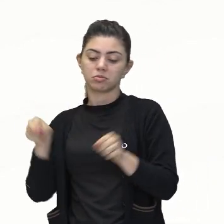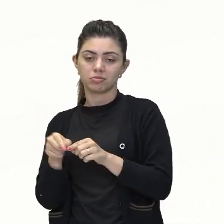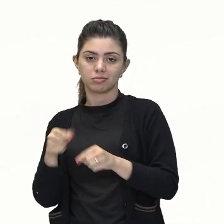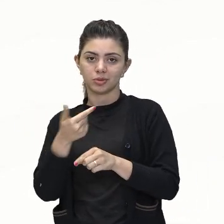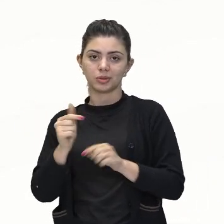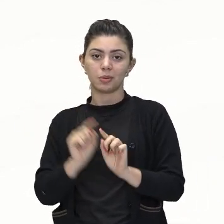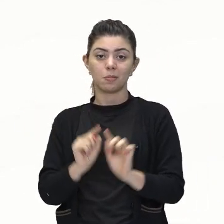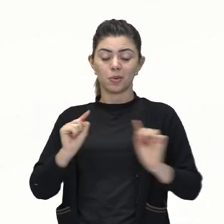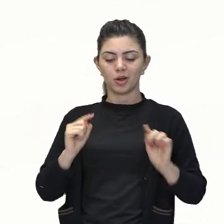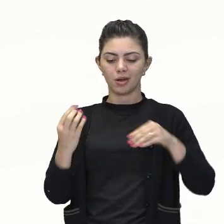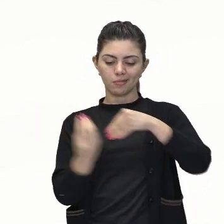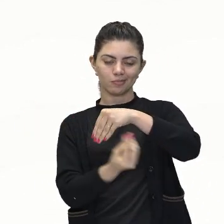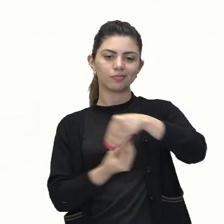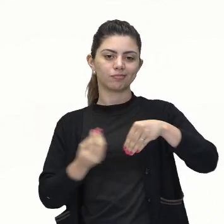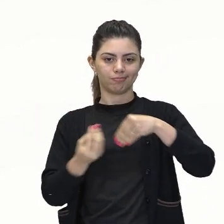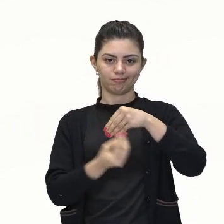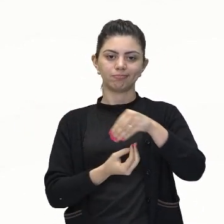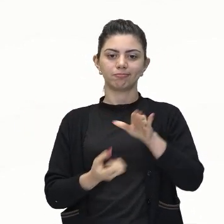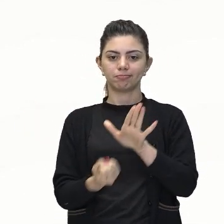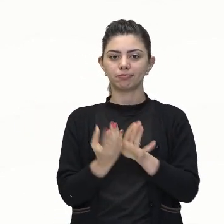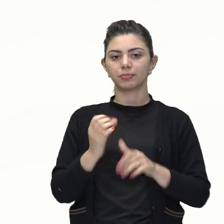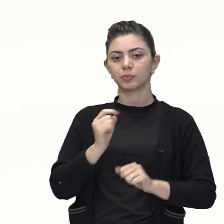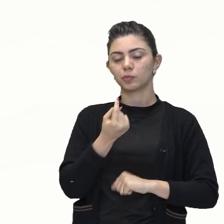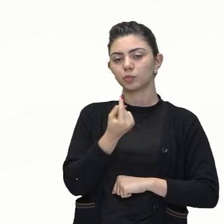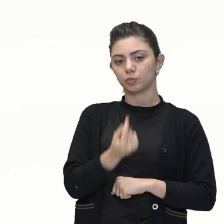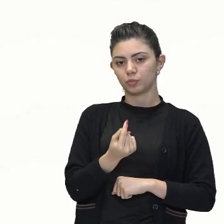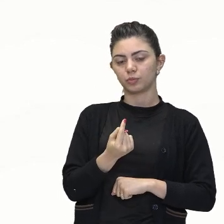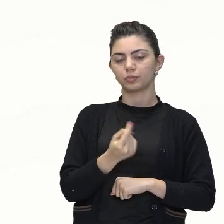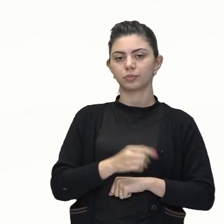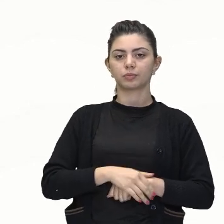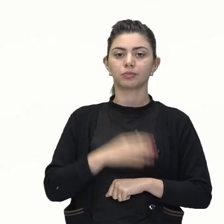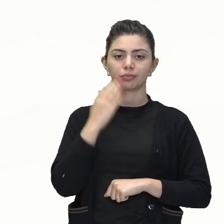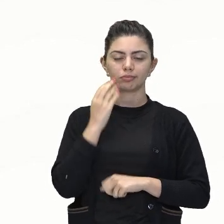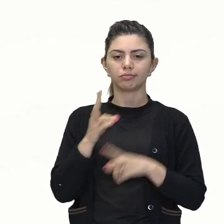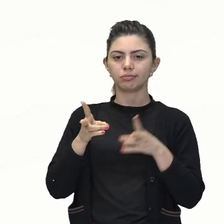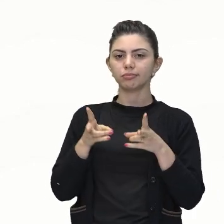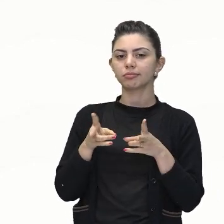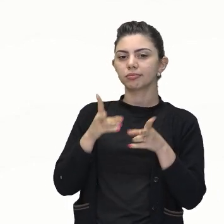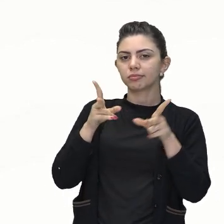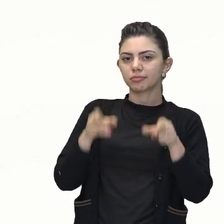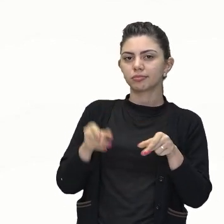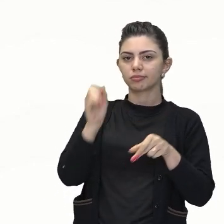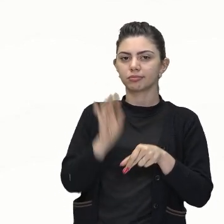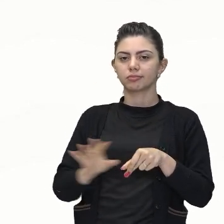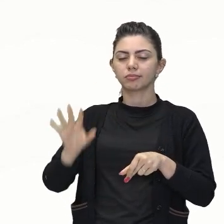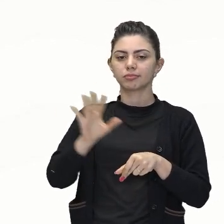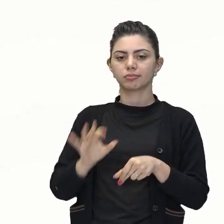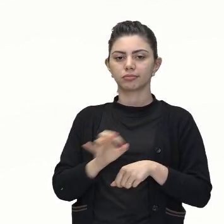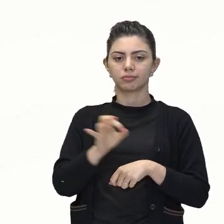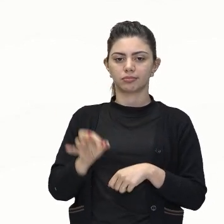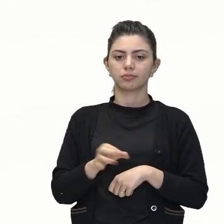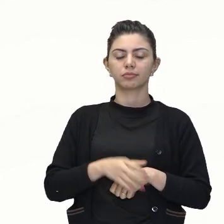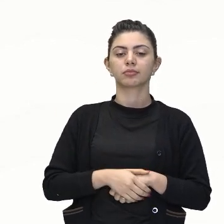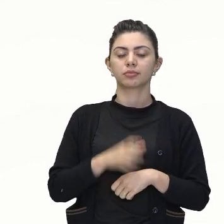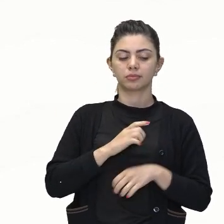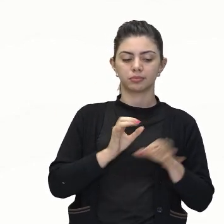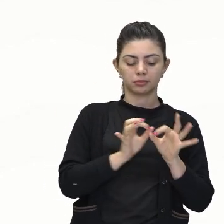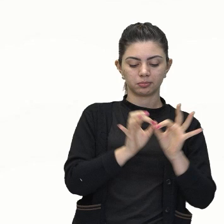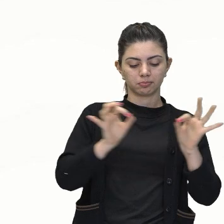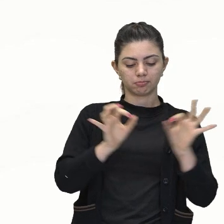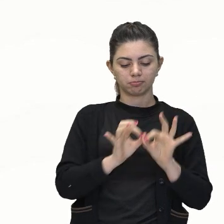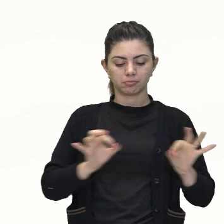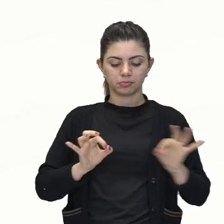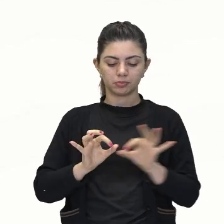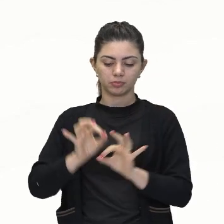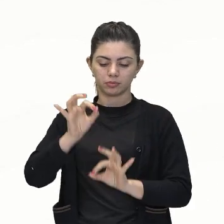de um círculo ou uma composição feita por partes circulares e partes retas. A figura